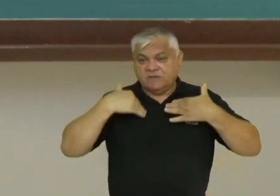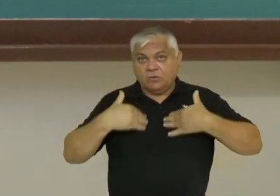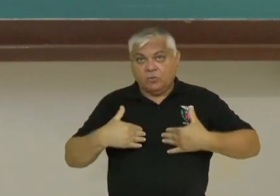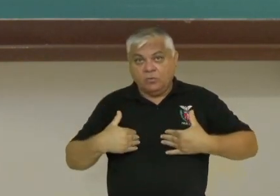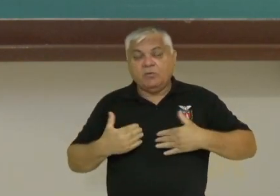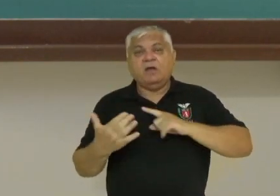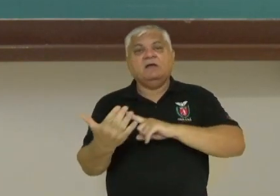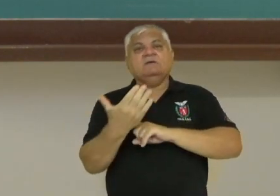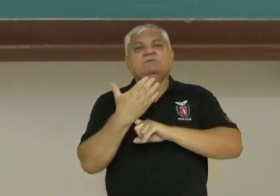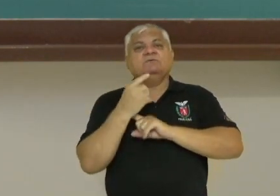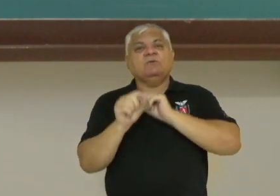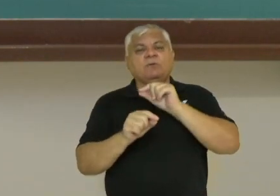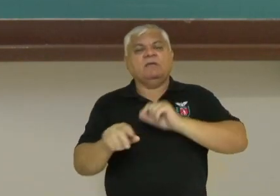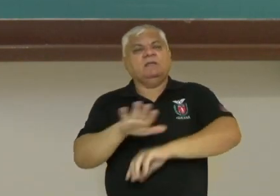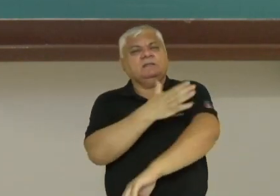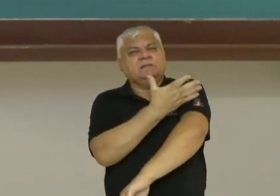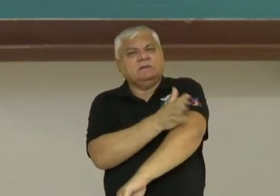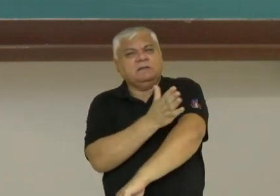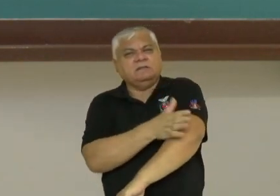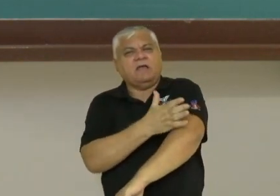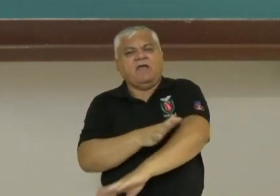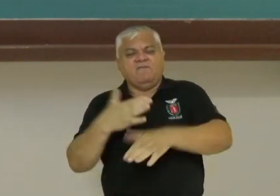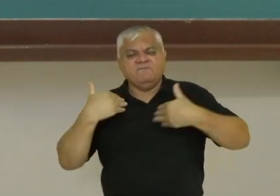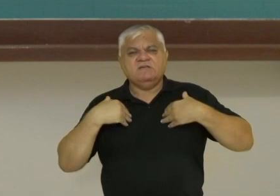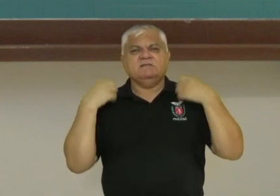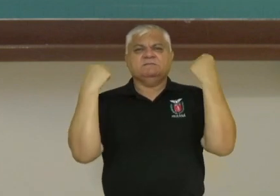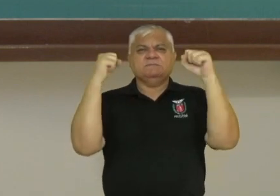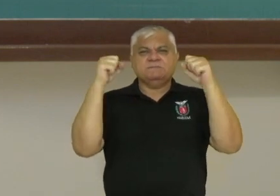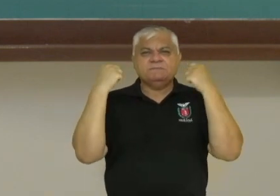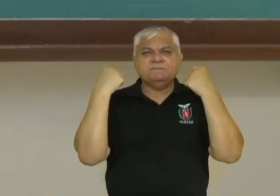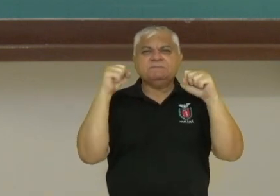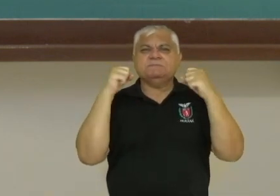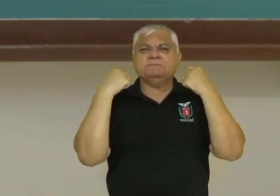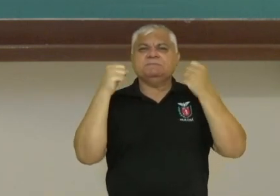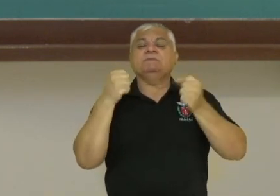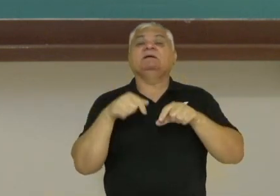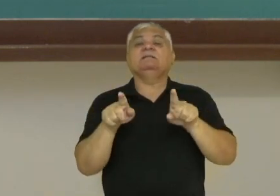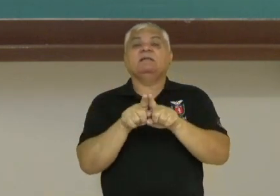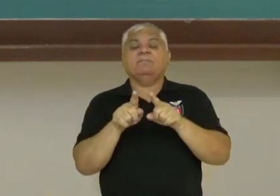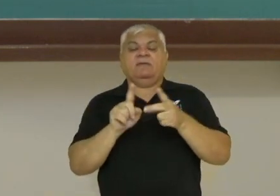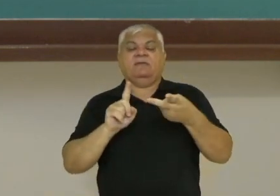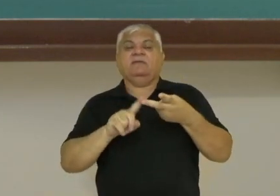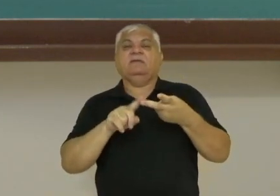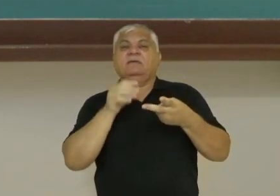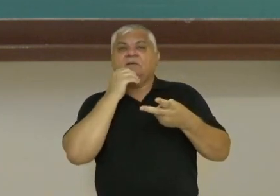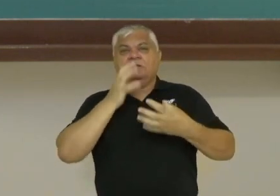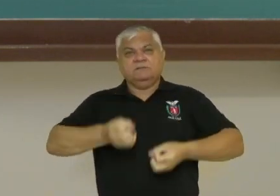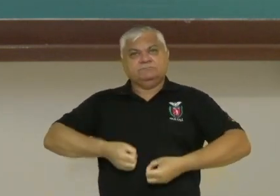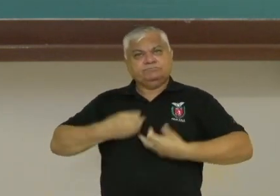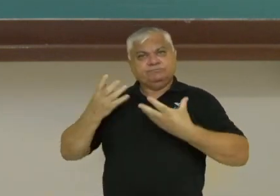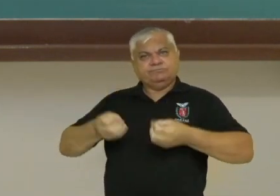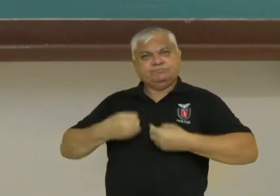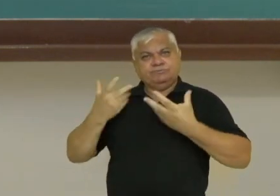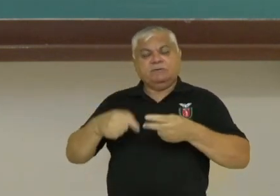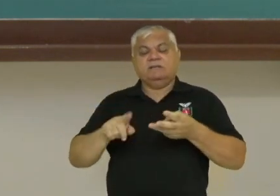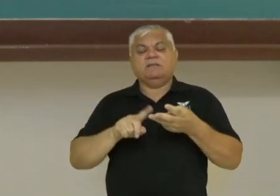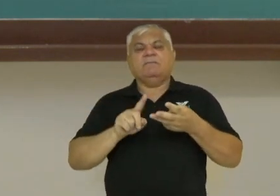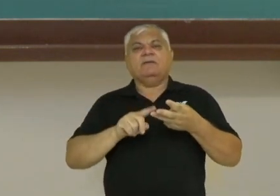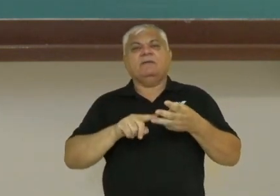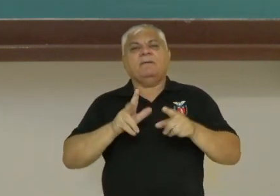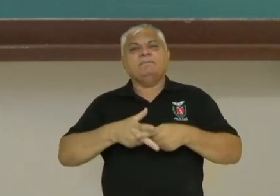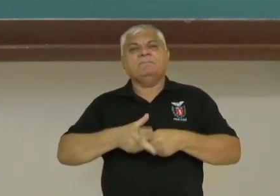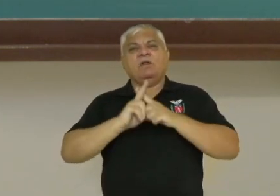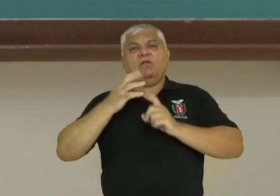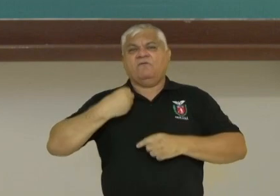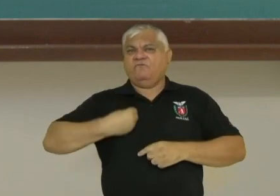servir tanto para o treinamento físico, atividades de ginástica, atividades expressivas e para uma melhora da tua